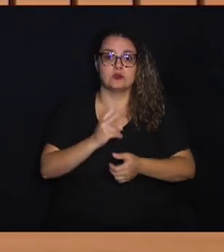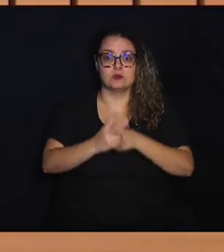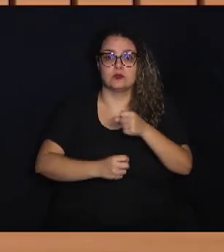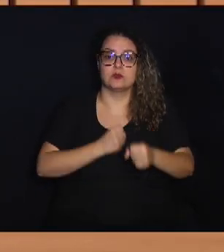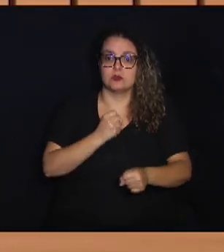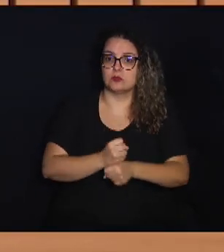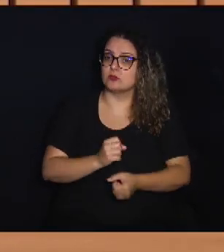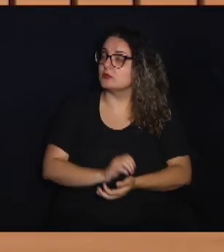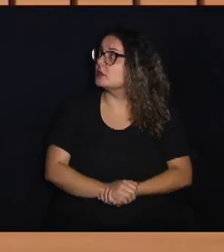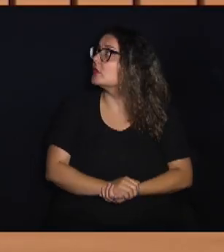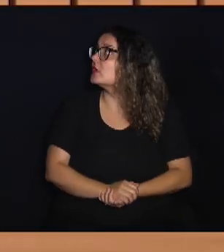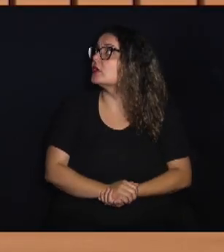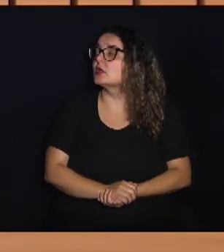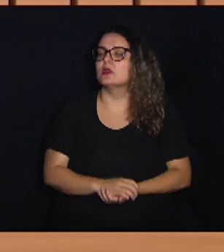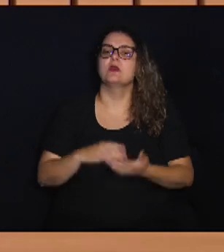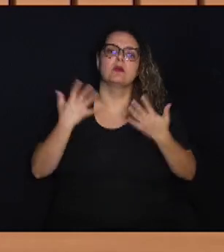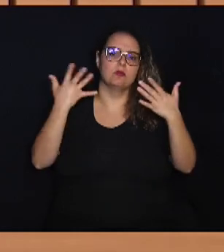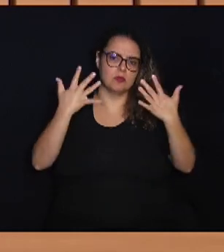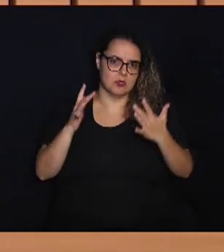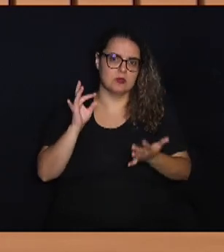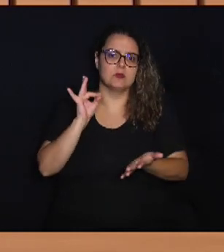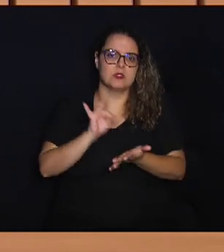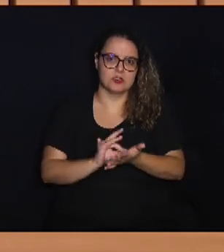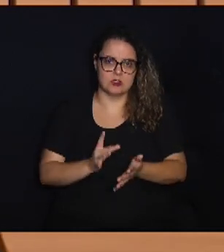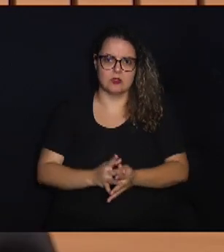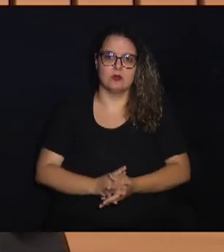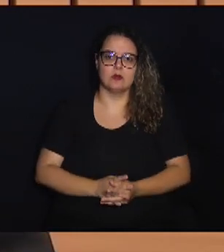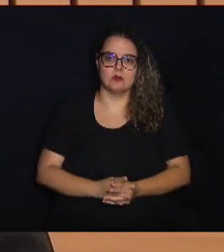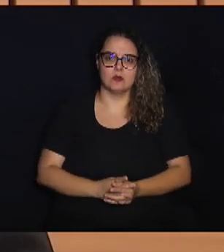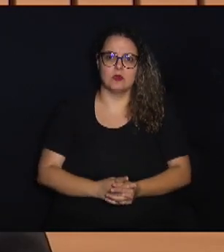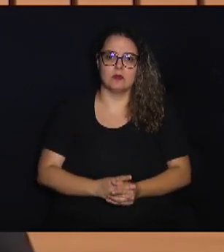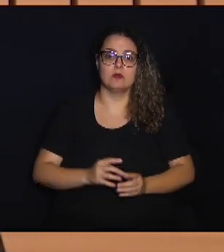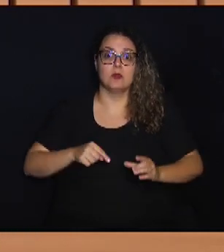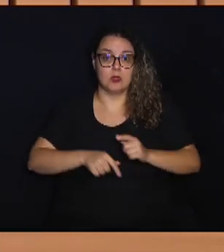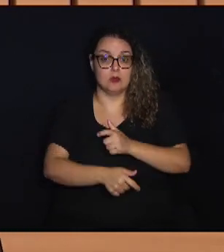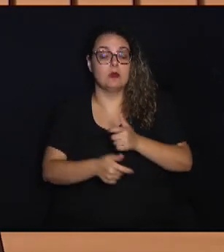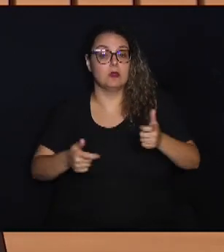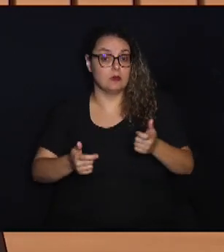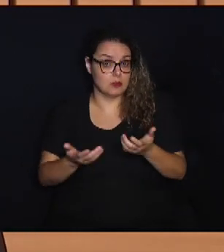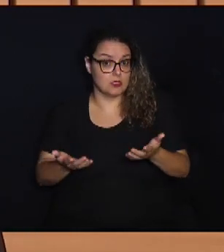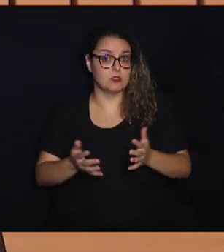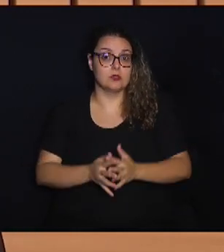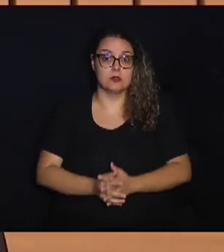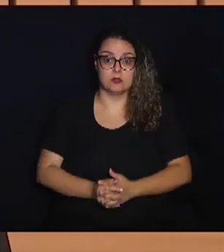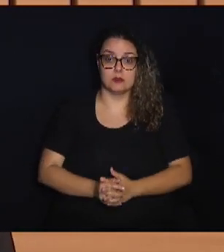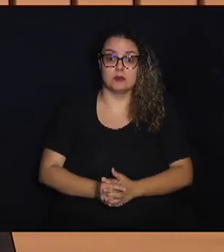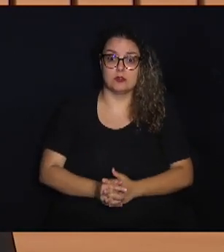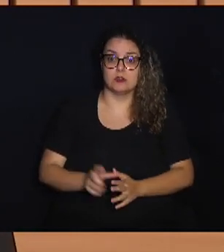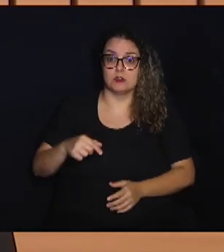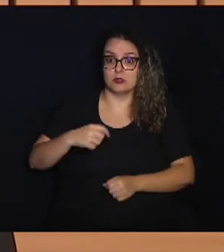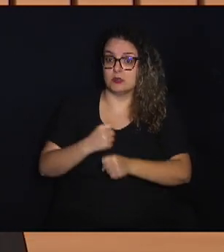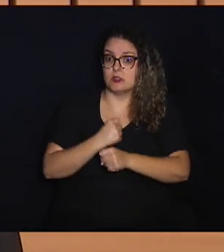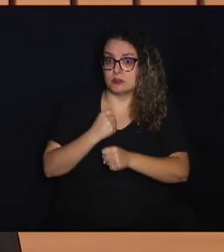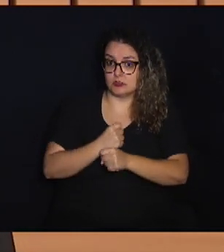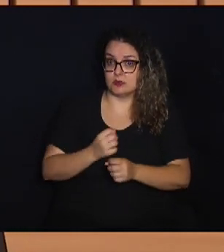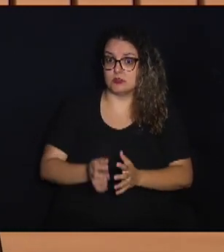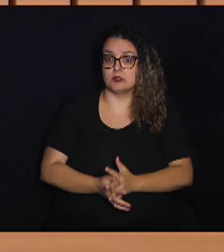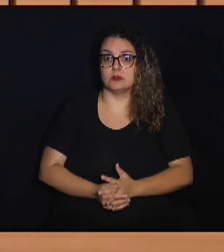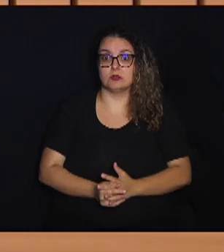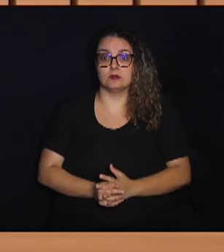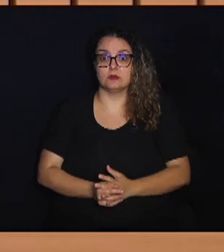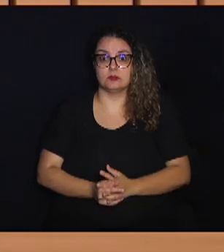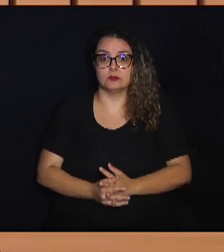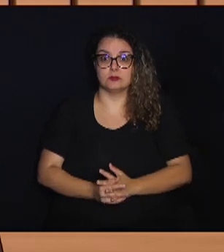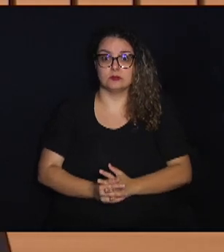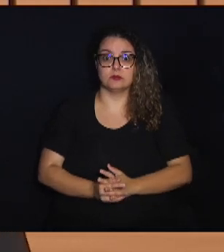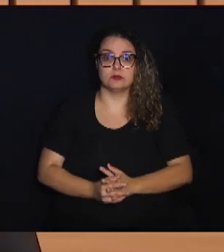só parabenizo porque realmente avançou muito, né? E inclusive esse ano realmente foi um